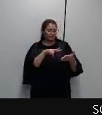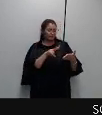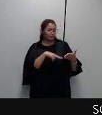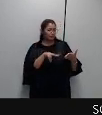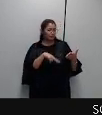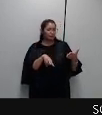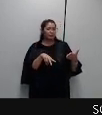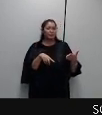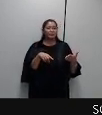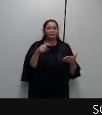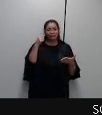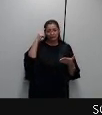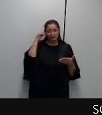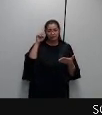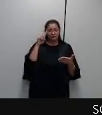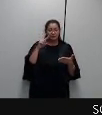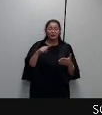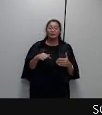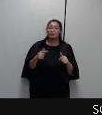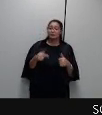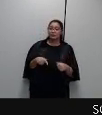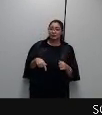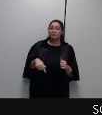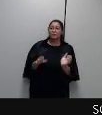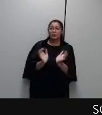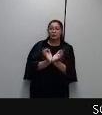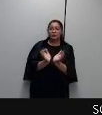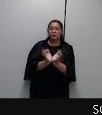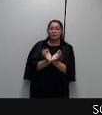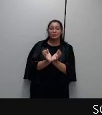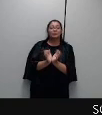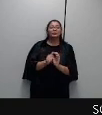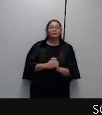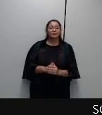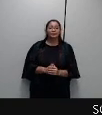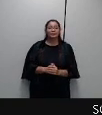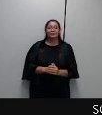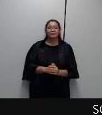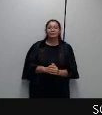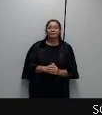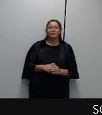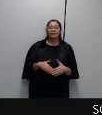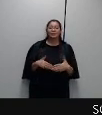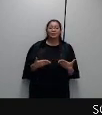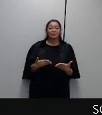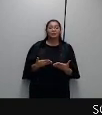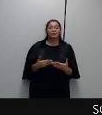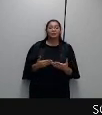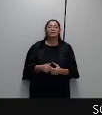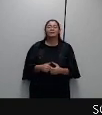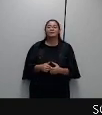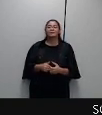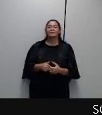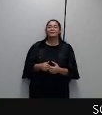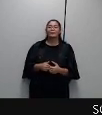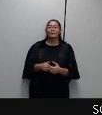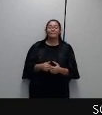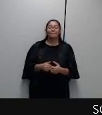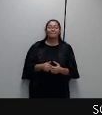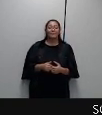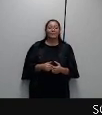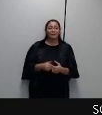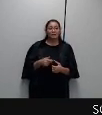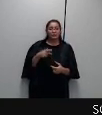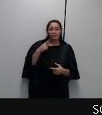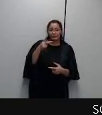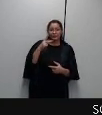tive também audiência com a parte e aí no caso eu é fiz esse destaque